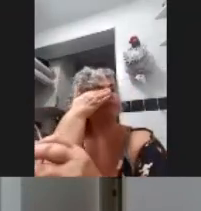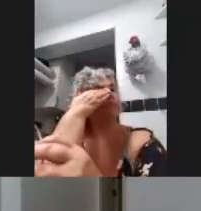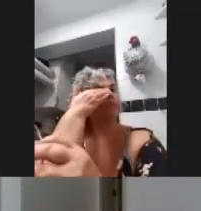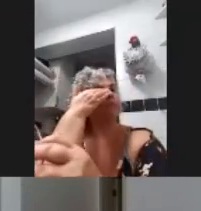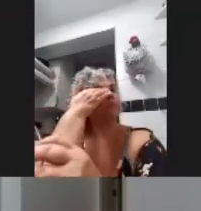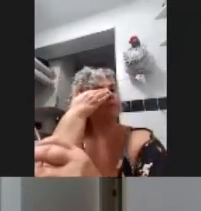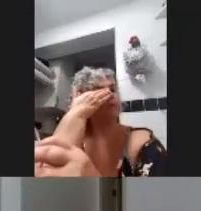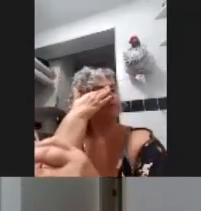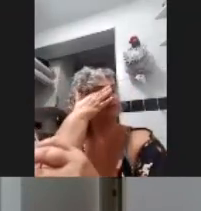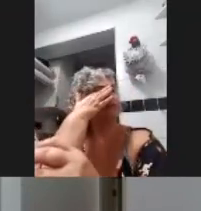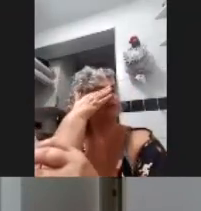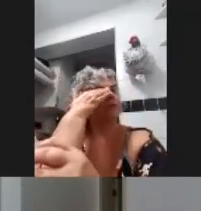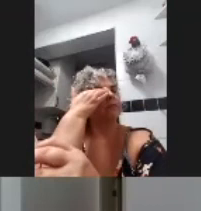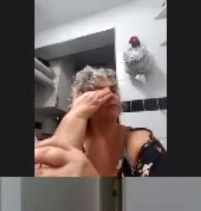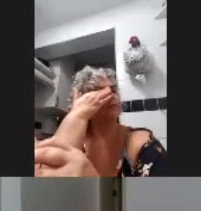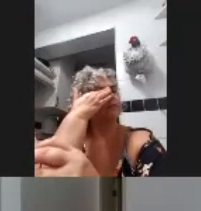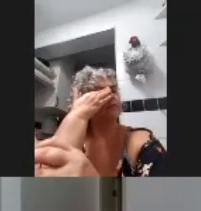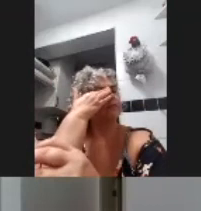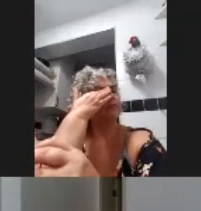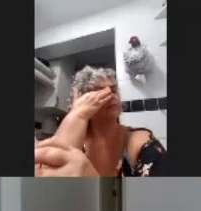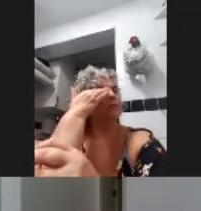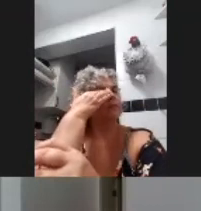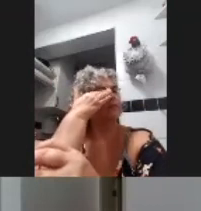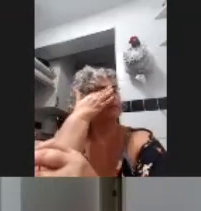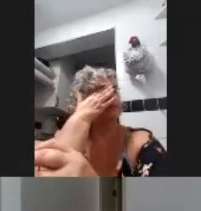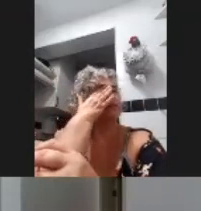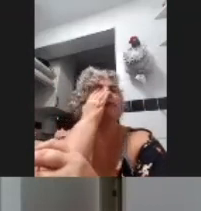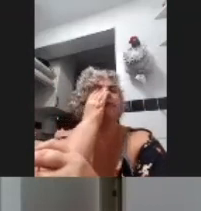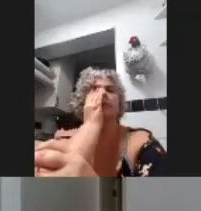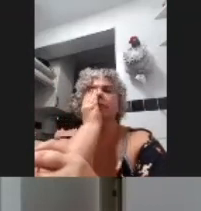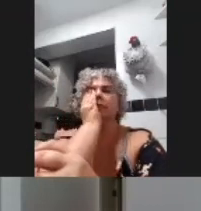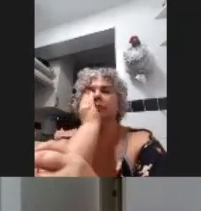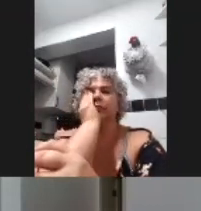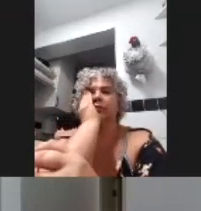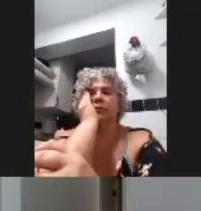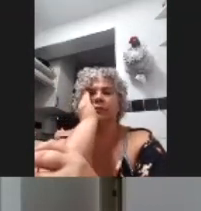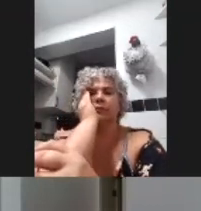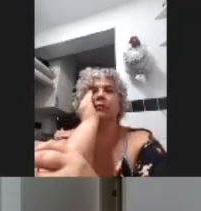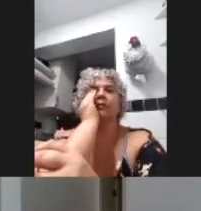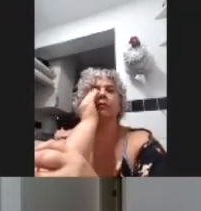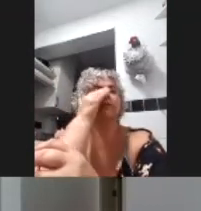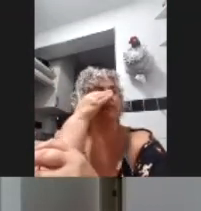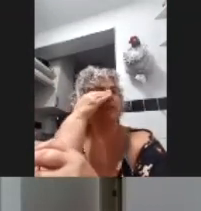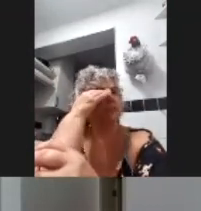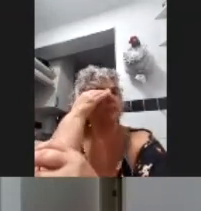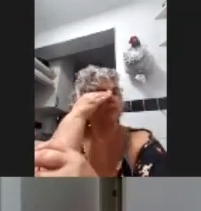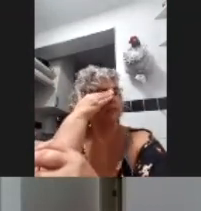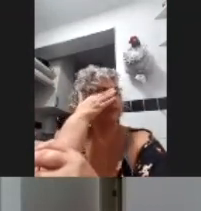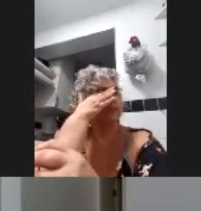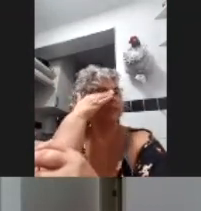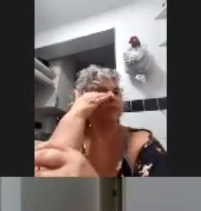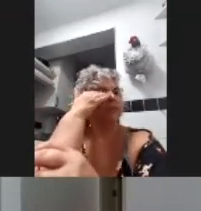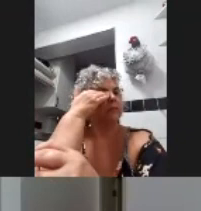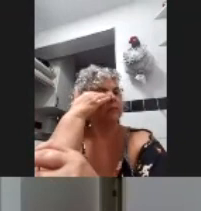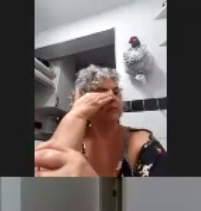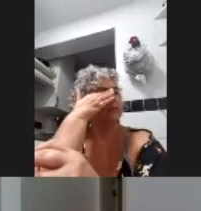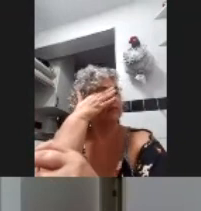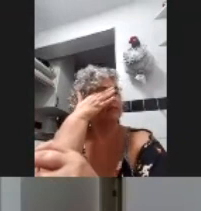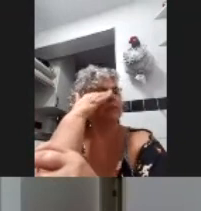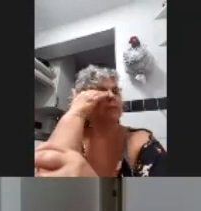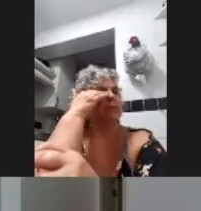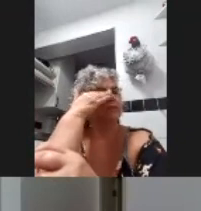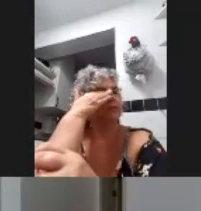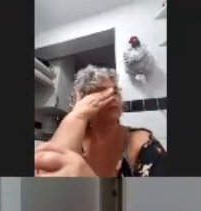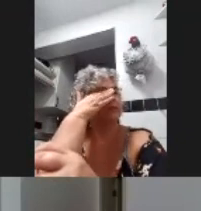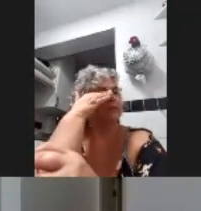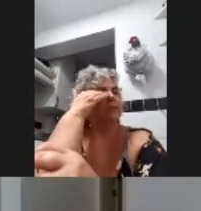chia, ela tem uma peculiaridade. Muitas vezes ela precisa ser deixada com líquido, tá? Para ela dar uma inchada. Então, por exemplo, é legal você